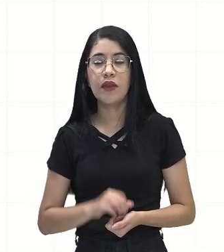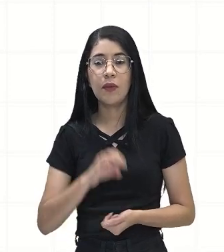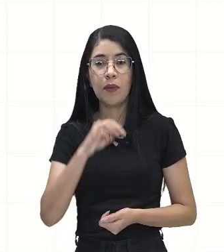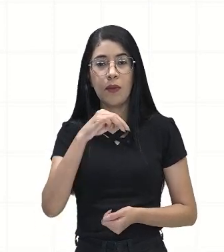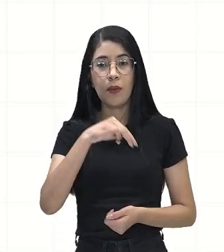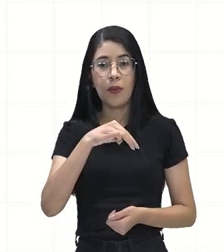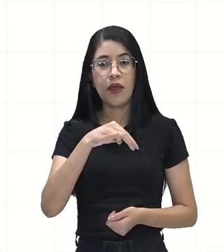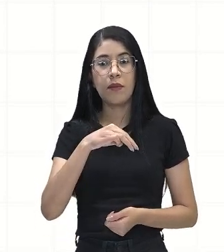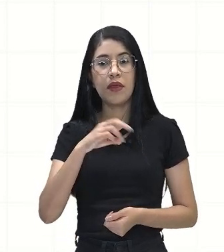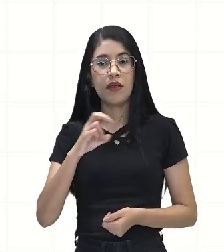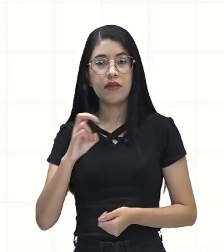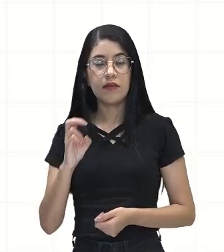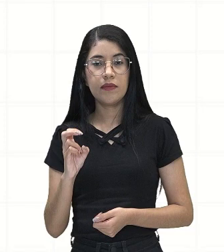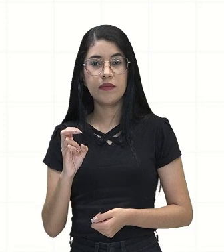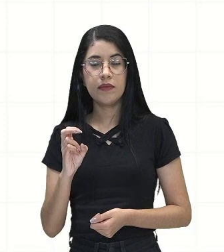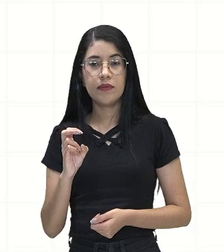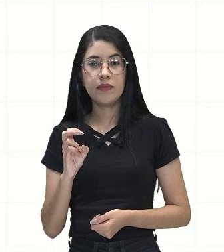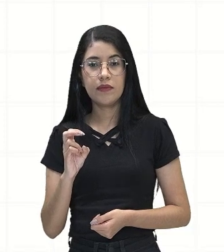5.